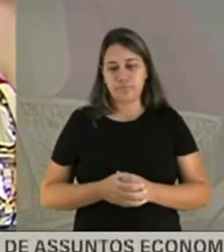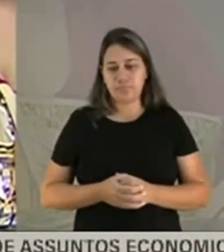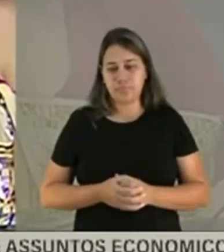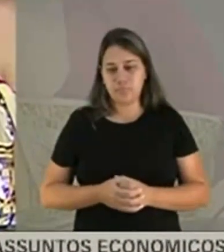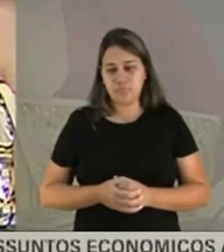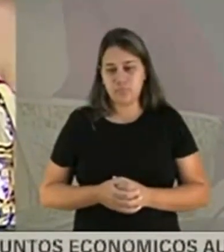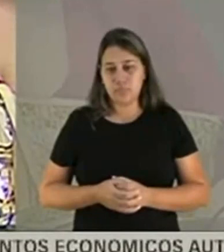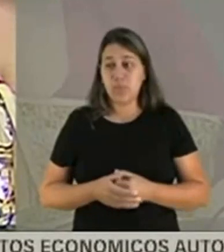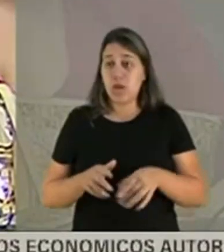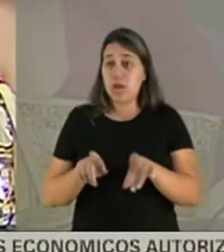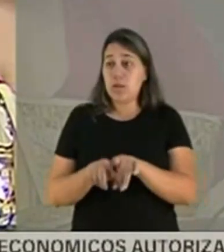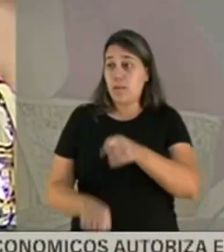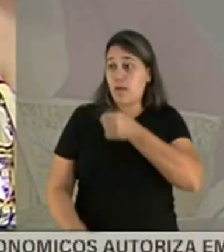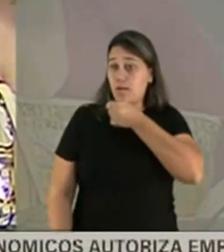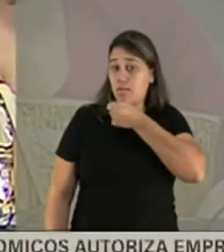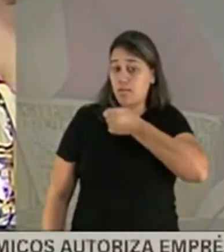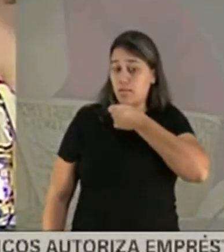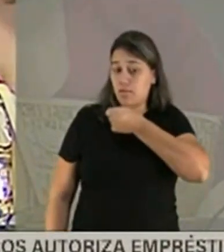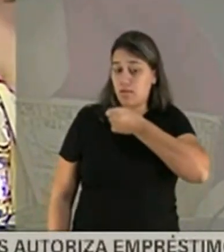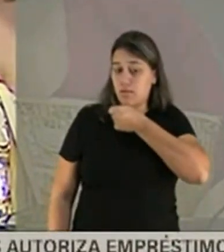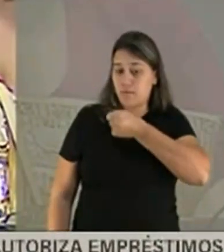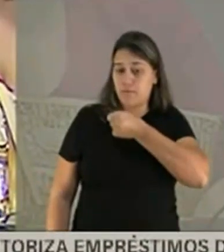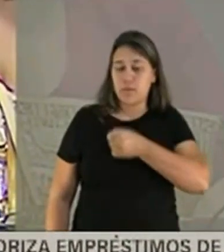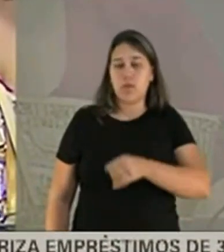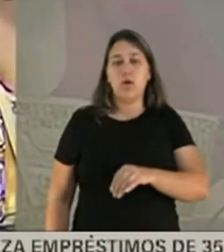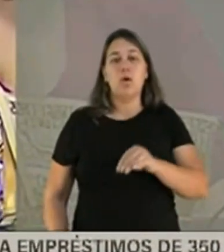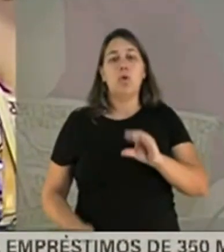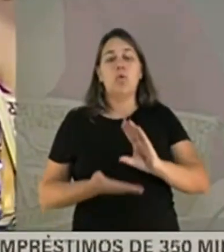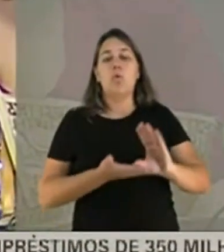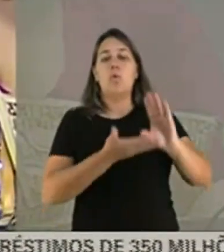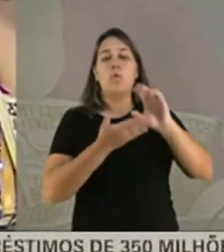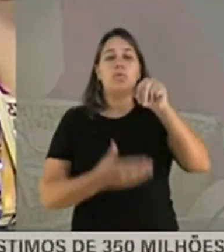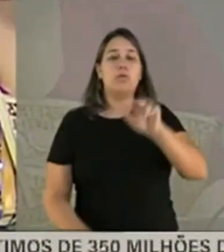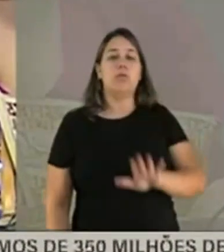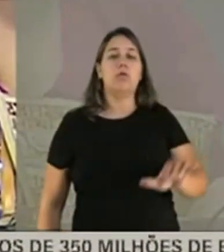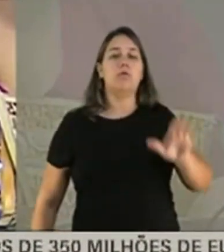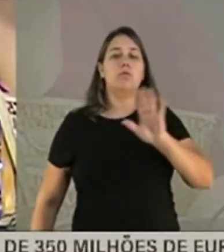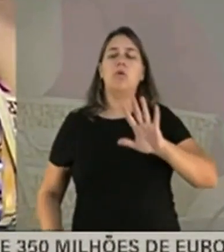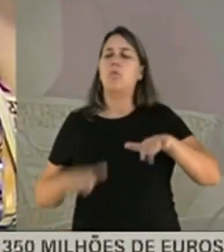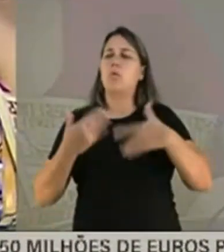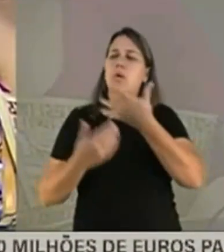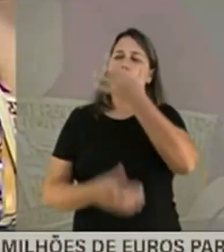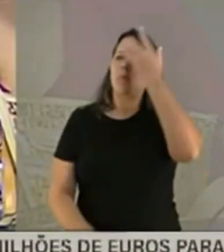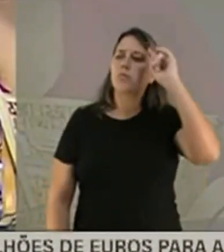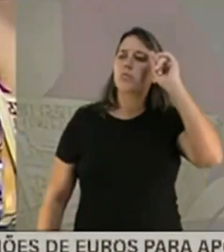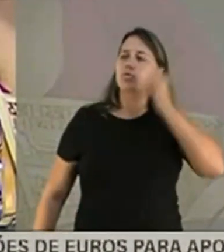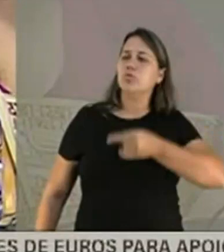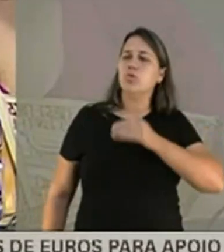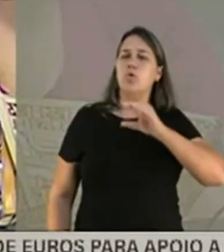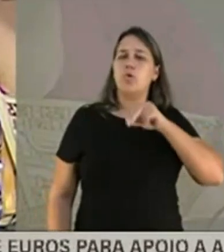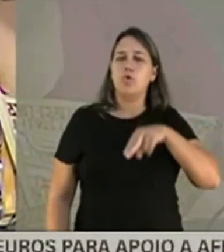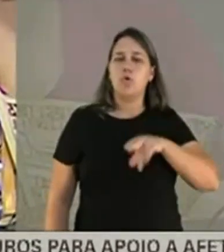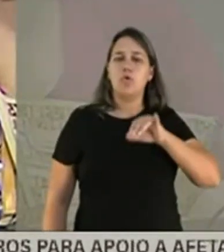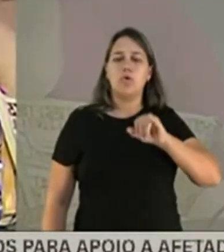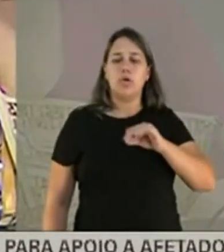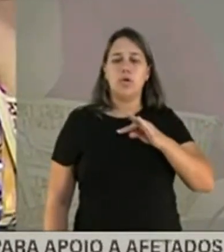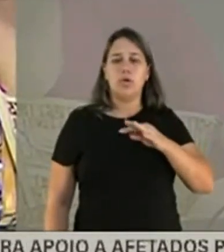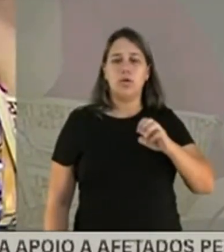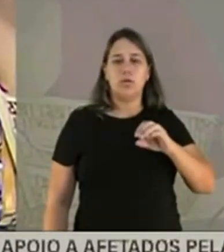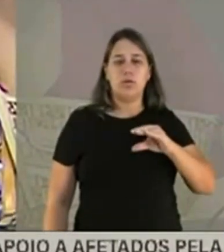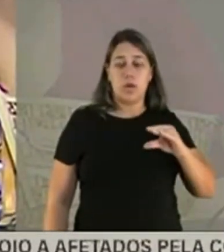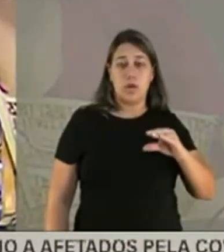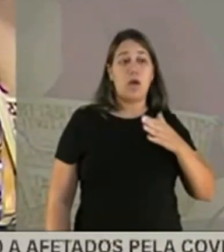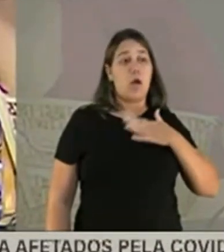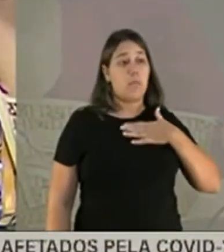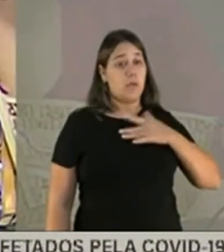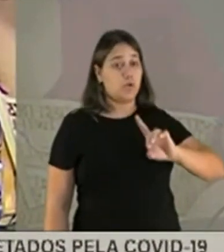e entrevista no Conselho Nacional da Secretaria Municipal. E quem o indicou ao CONITEC? O meu dirigente, a